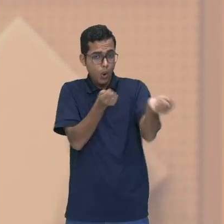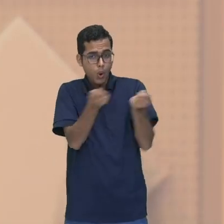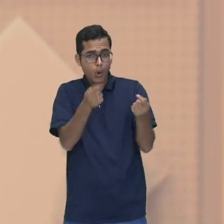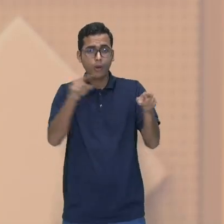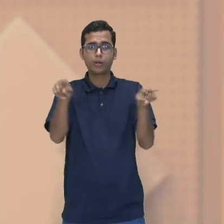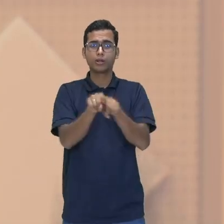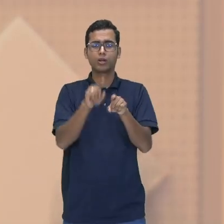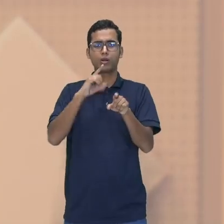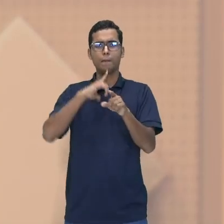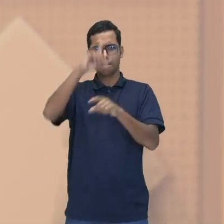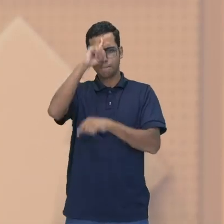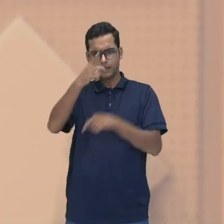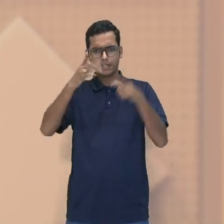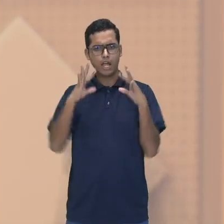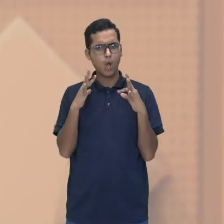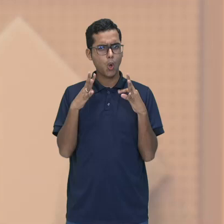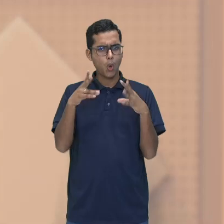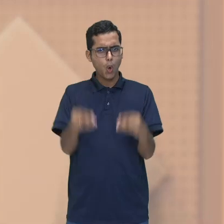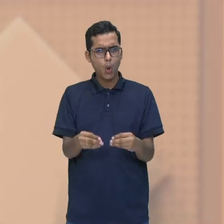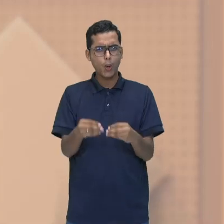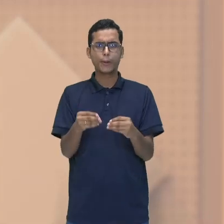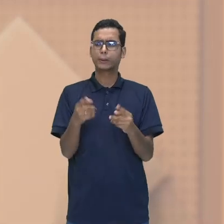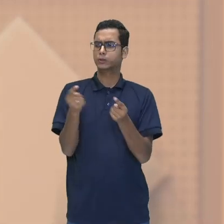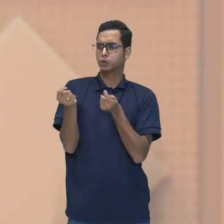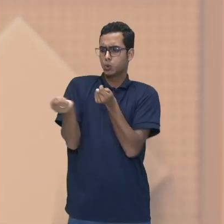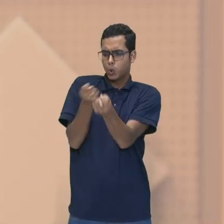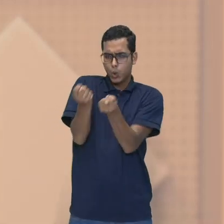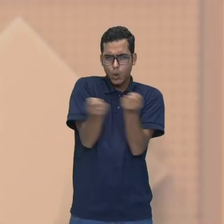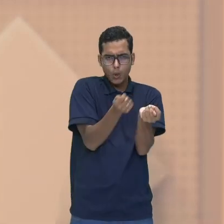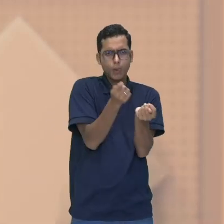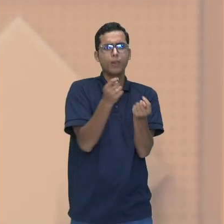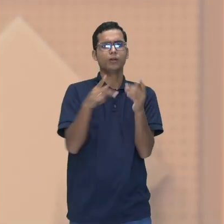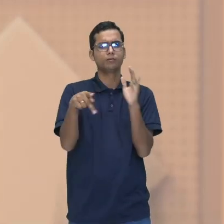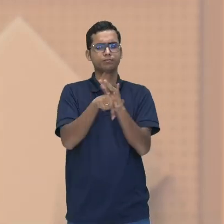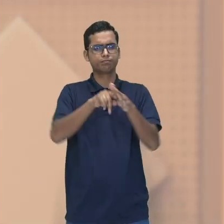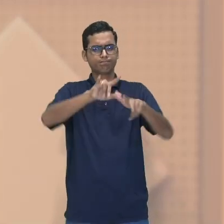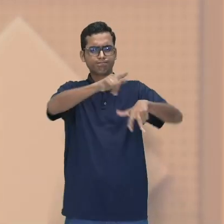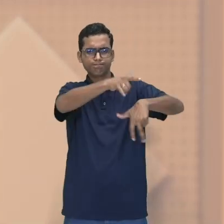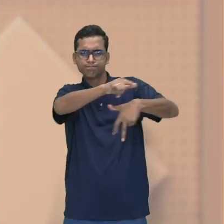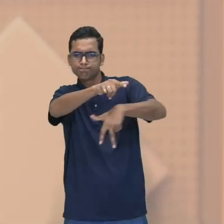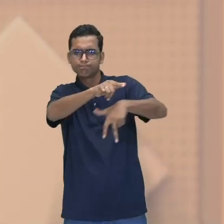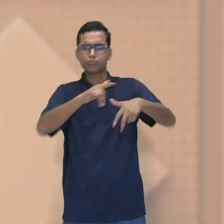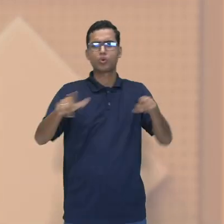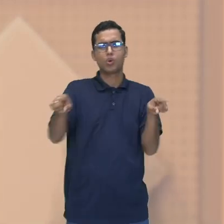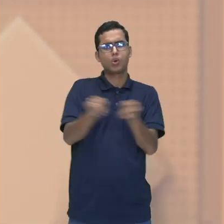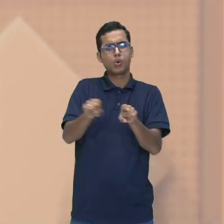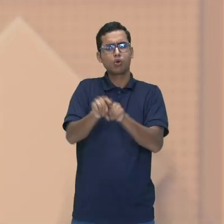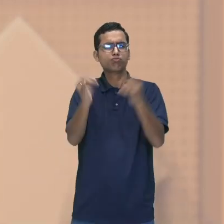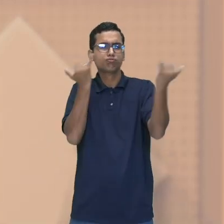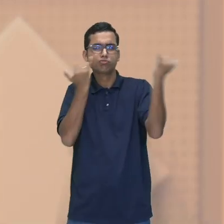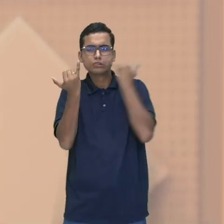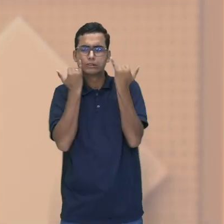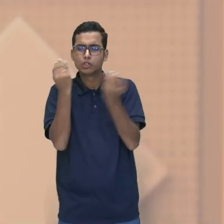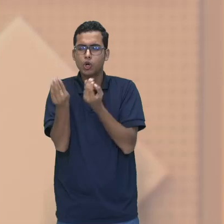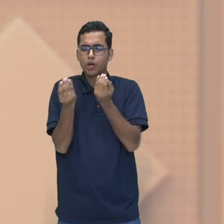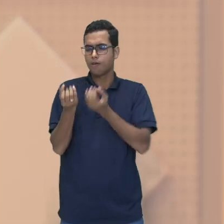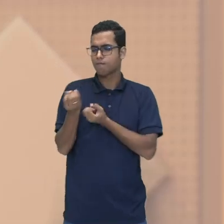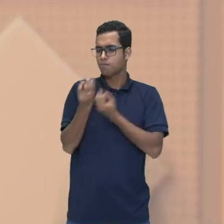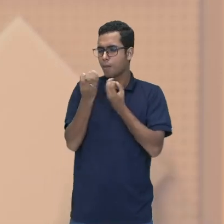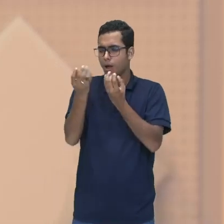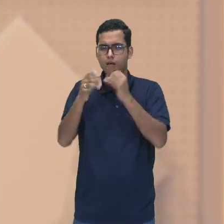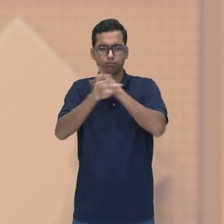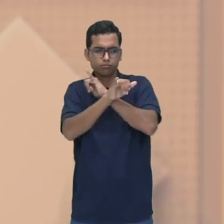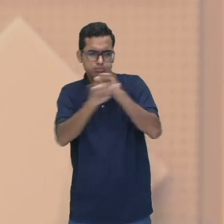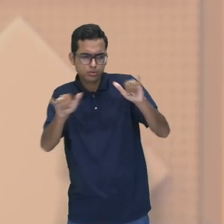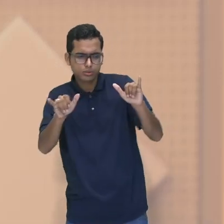no centro de tudo. Então, ela vai controlar a manipulação e também o fornecimento de informações.